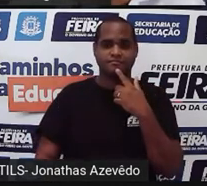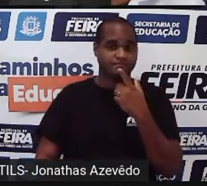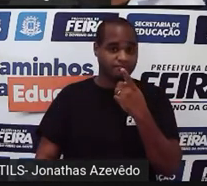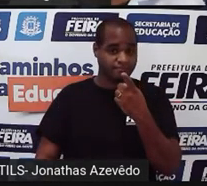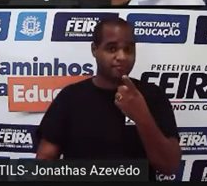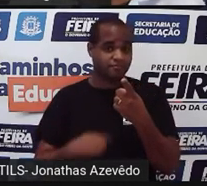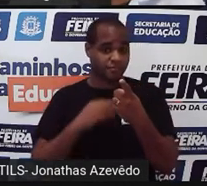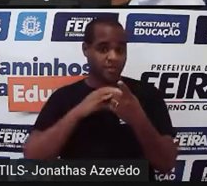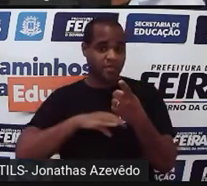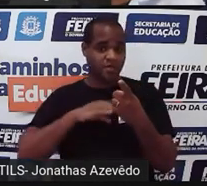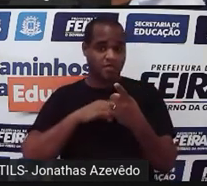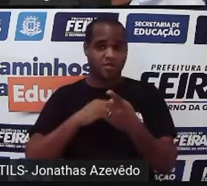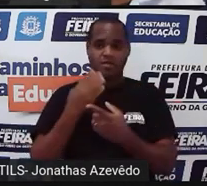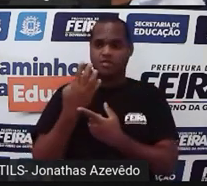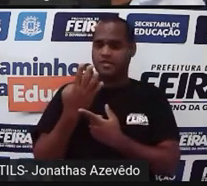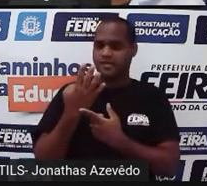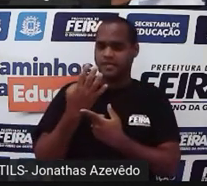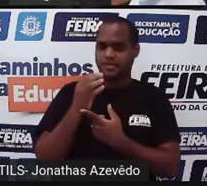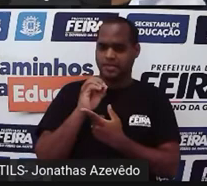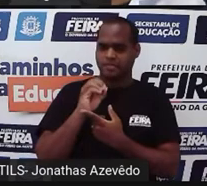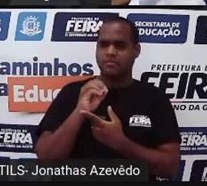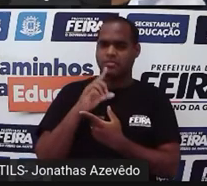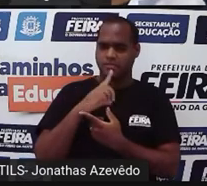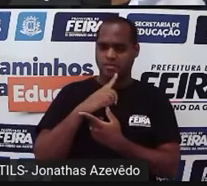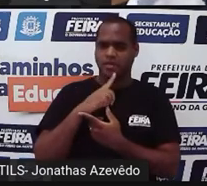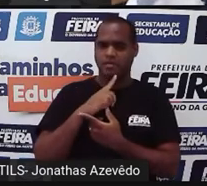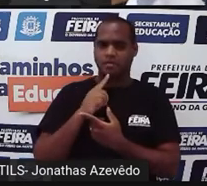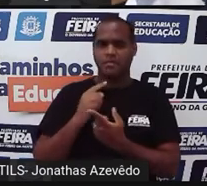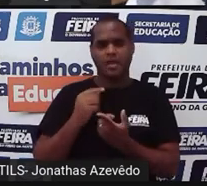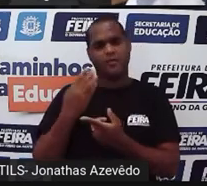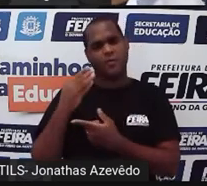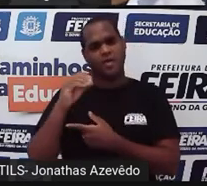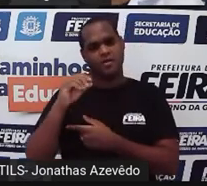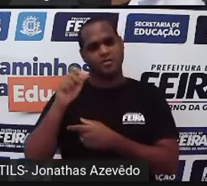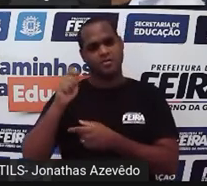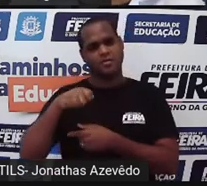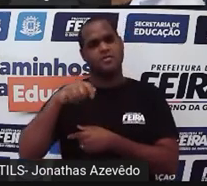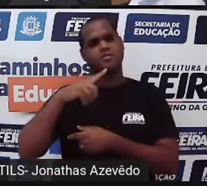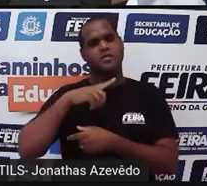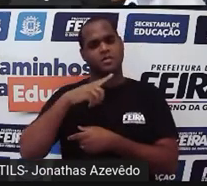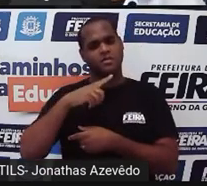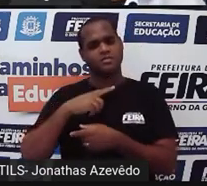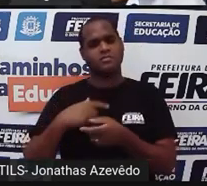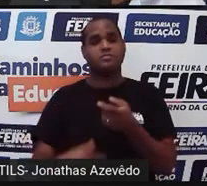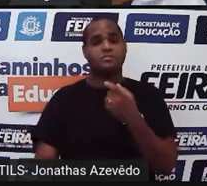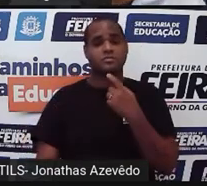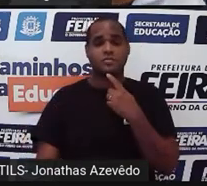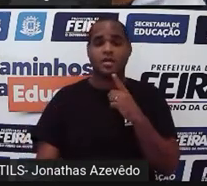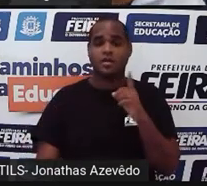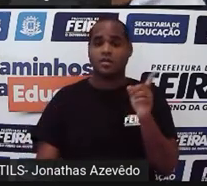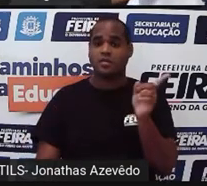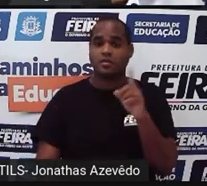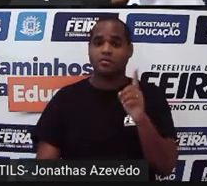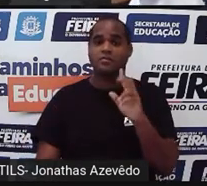Ali tem dizendo que de português, 40 alunos. Então é 40 alunos? Não.